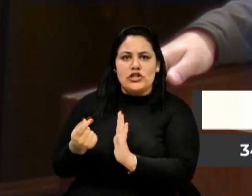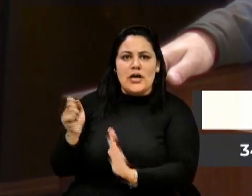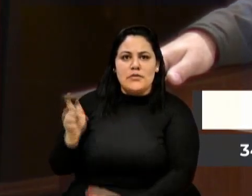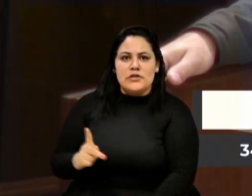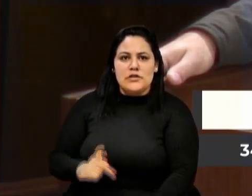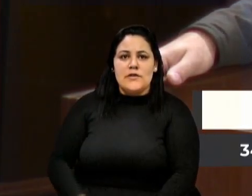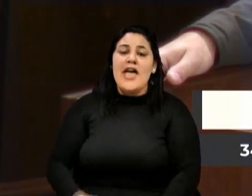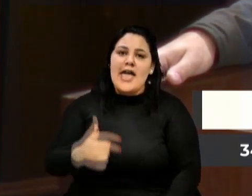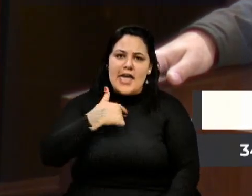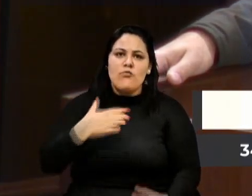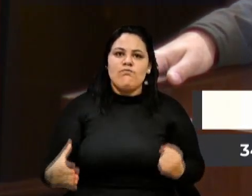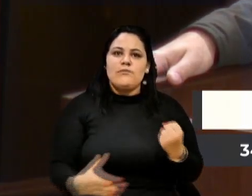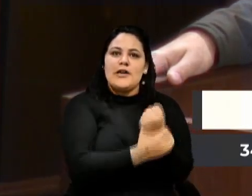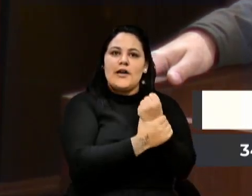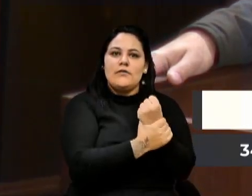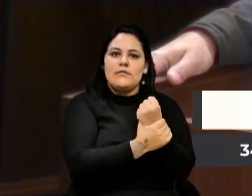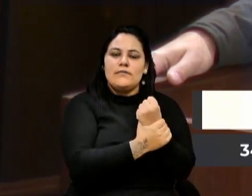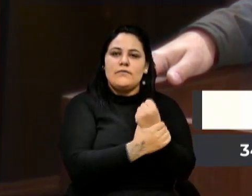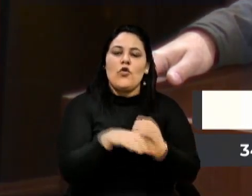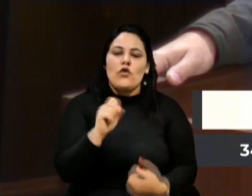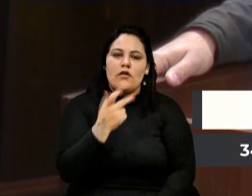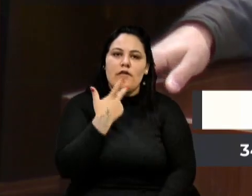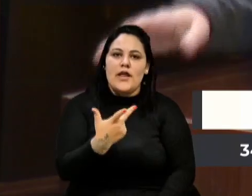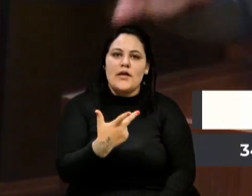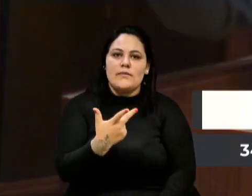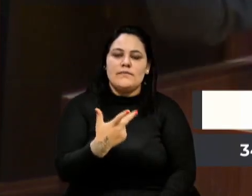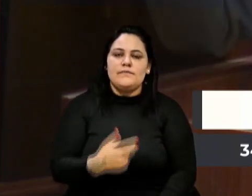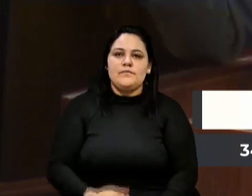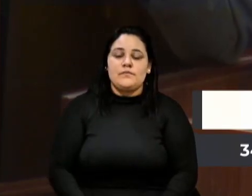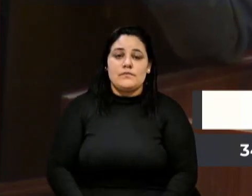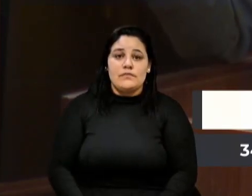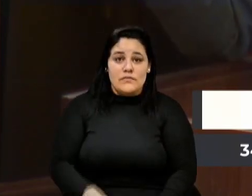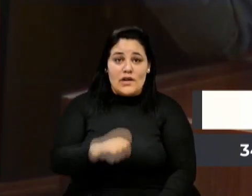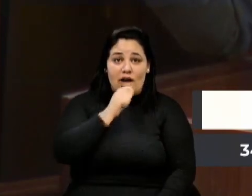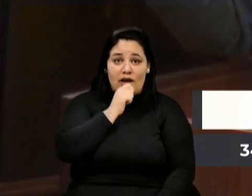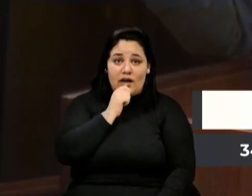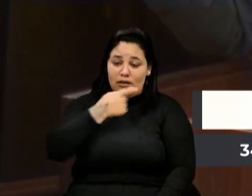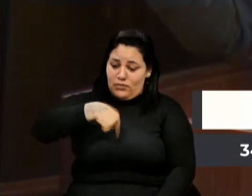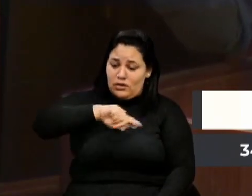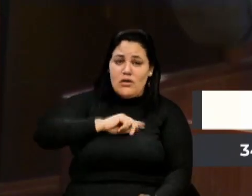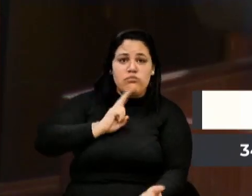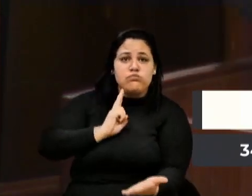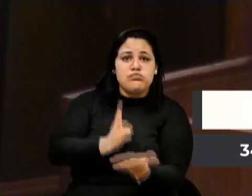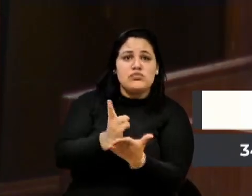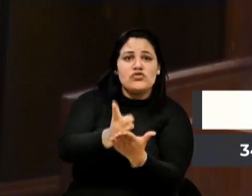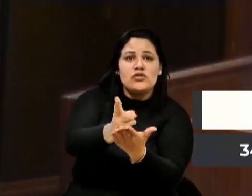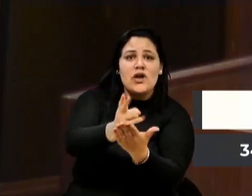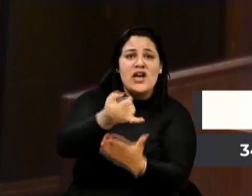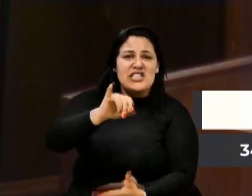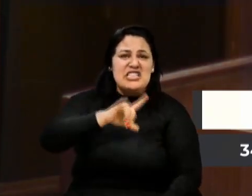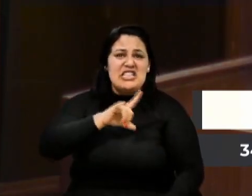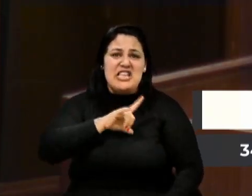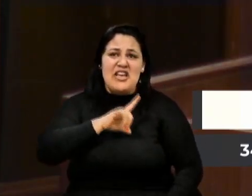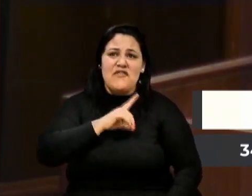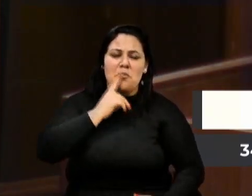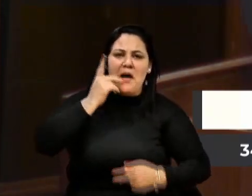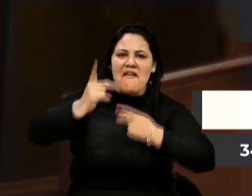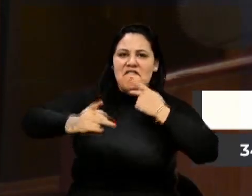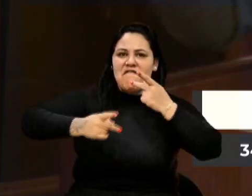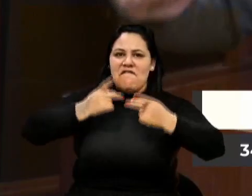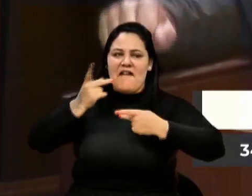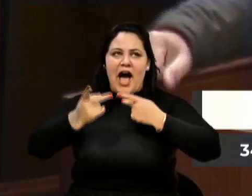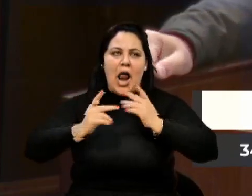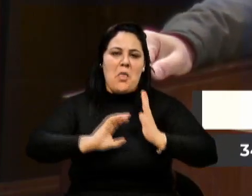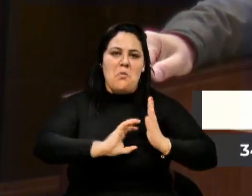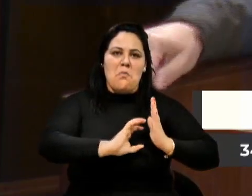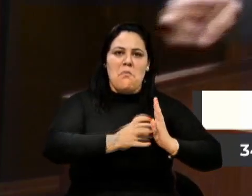isso. Ainda, para nós seguir, se teve aqui uma fala prolixa do partido